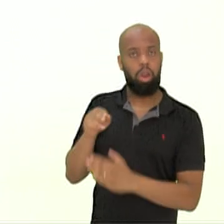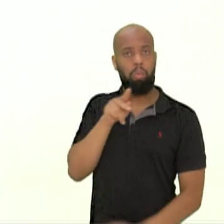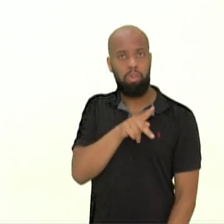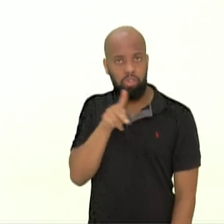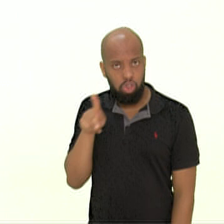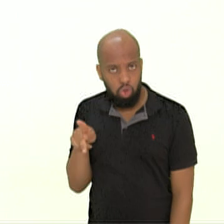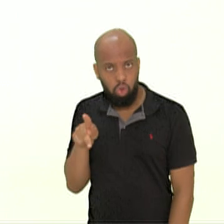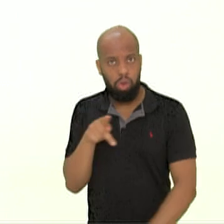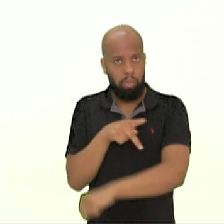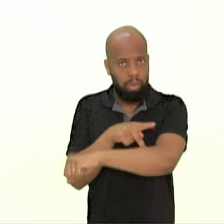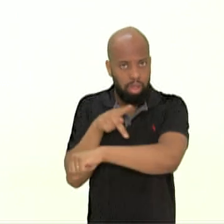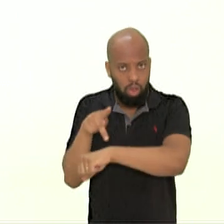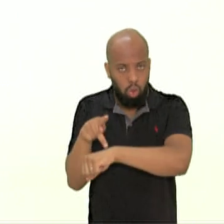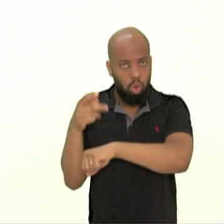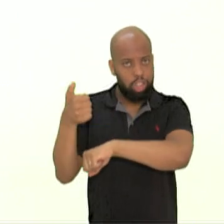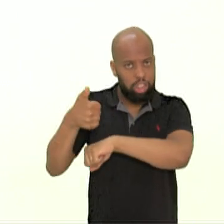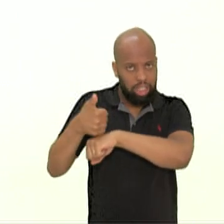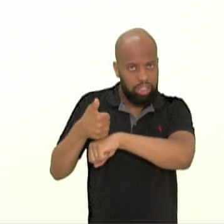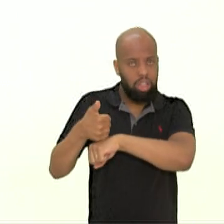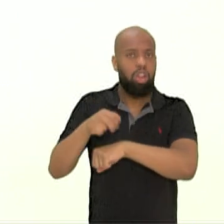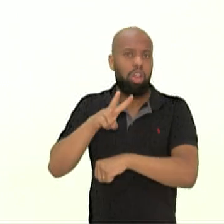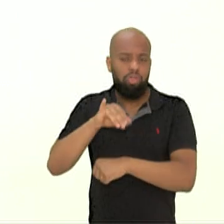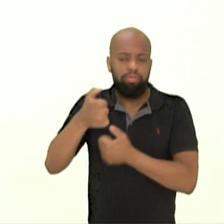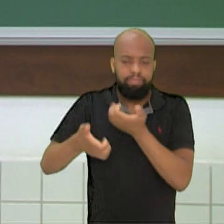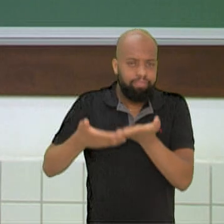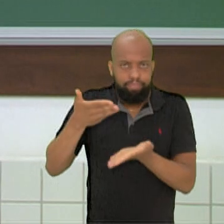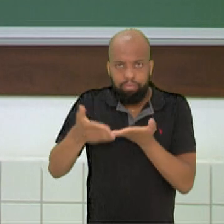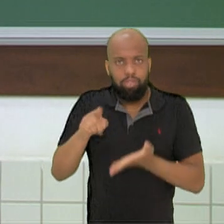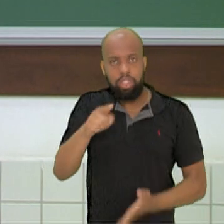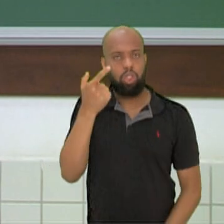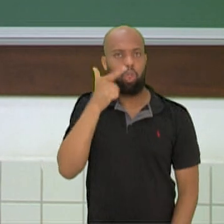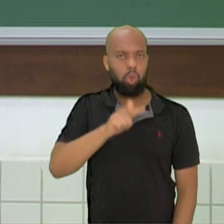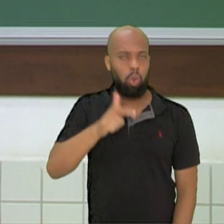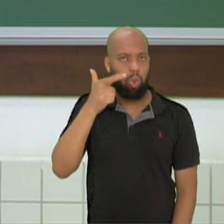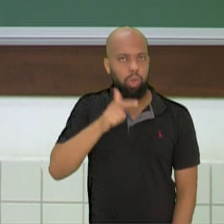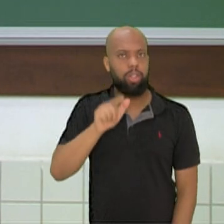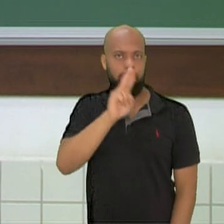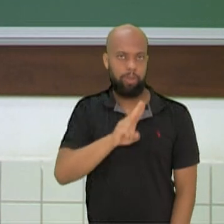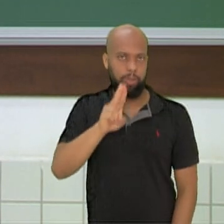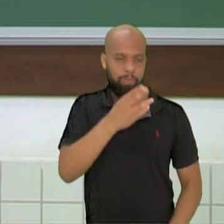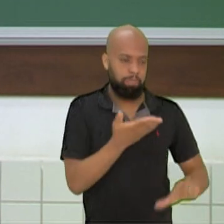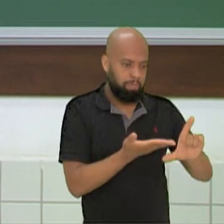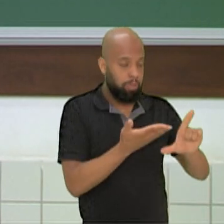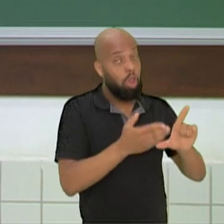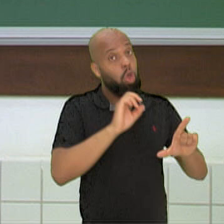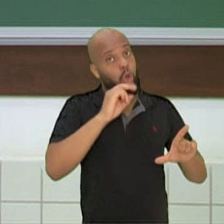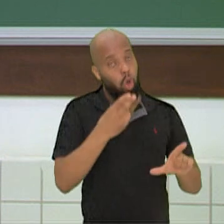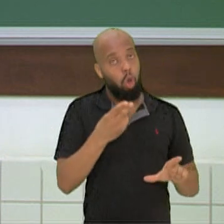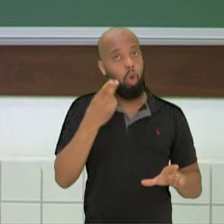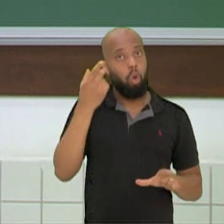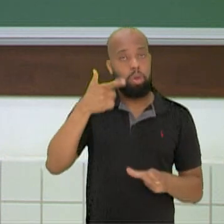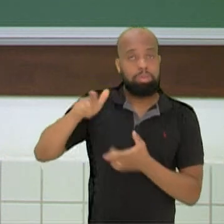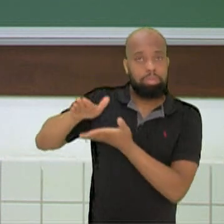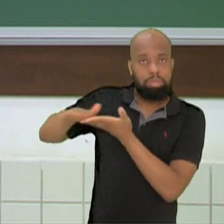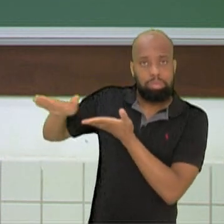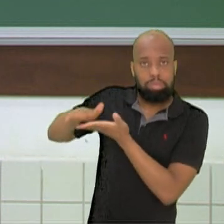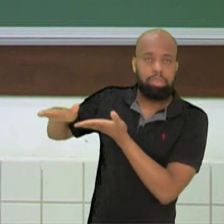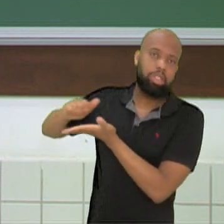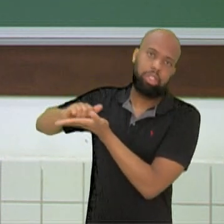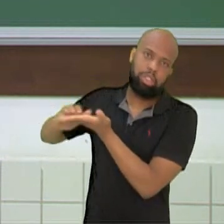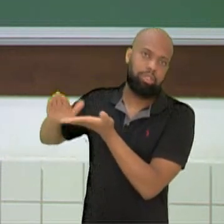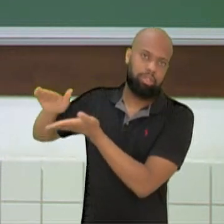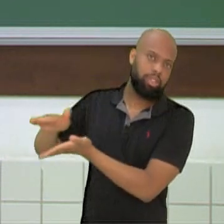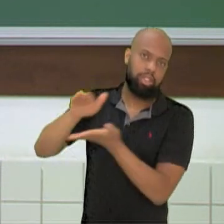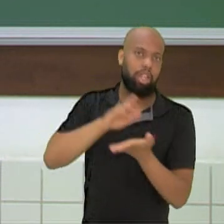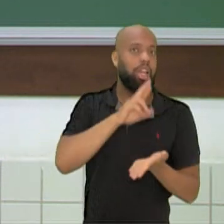equipe diretiva, que eles vão dar o devido alinhamento para que você consiga estar trabalhando com essas atividades. Caso persista em não conseguir, notifique